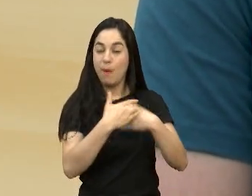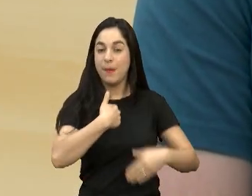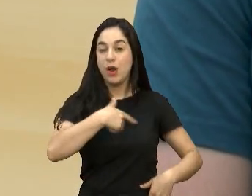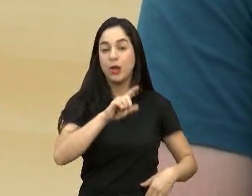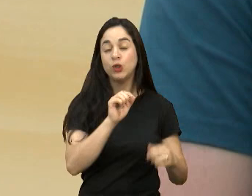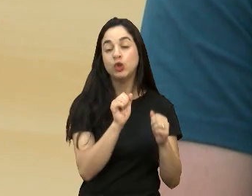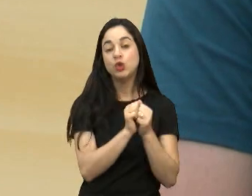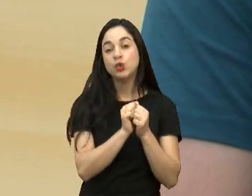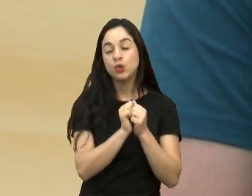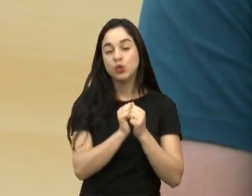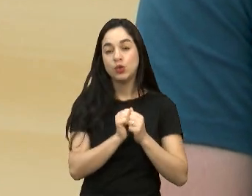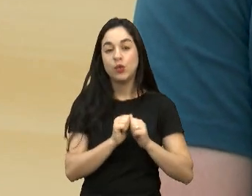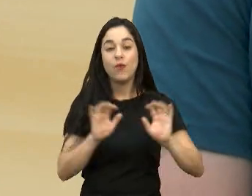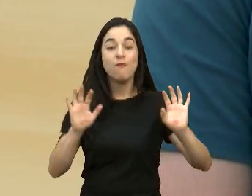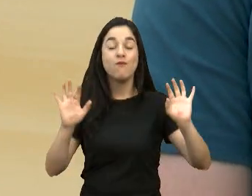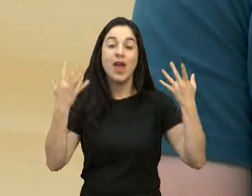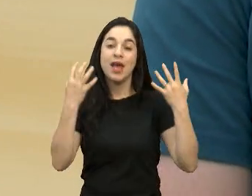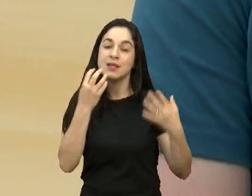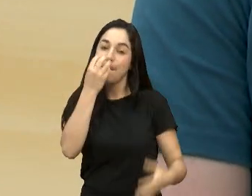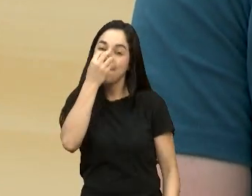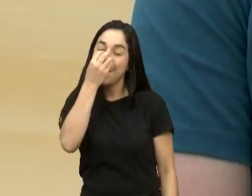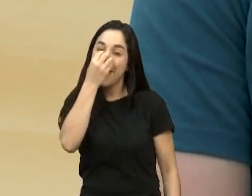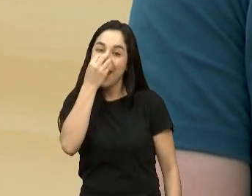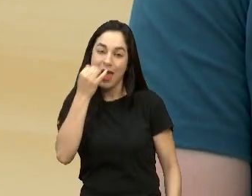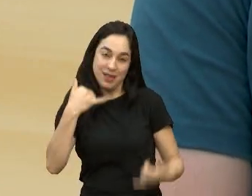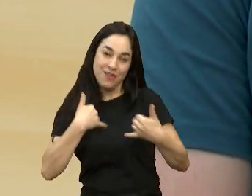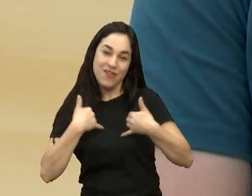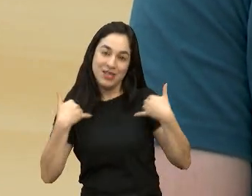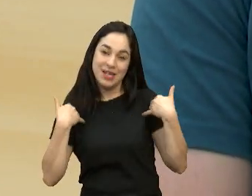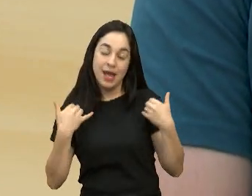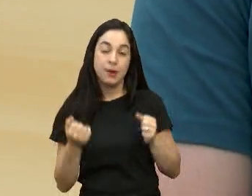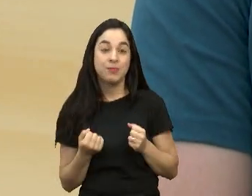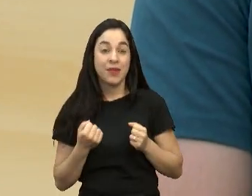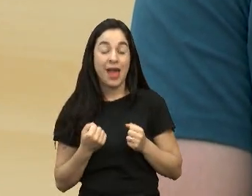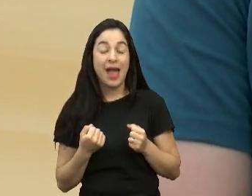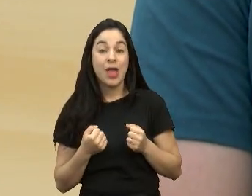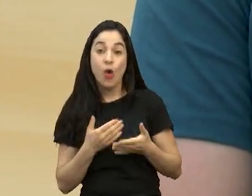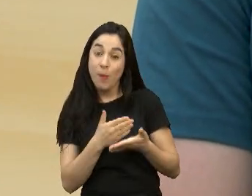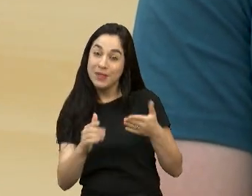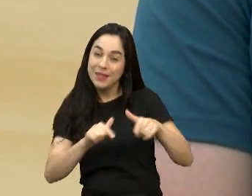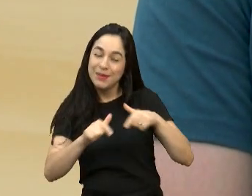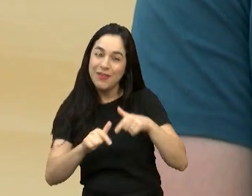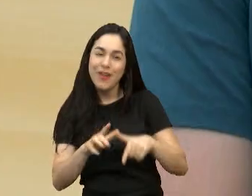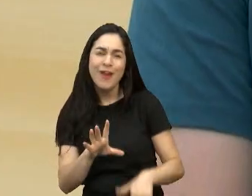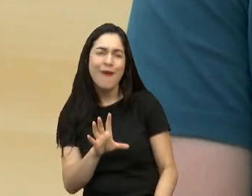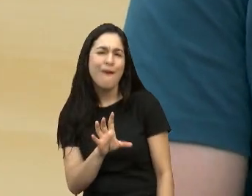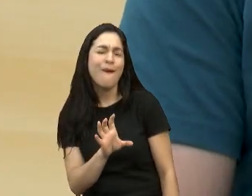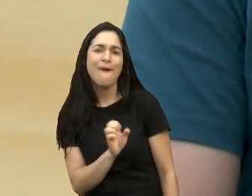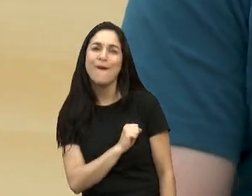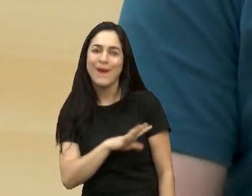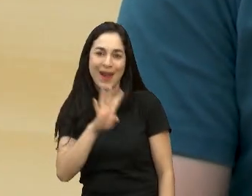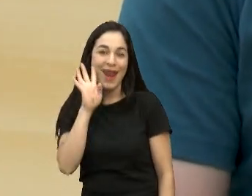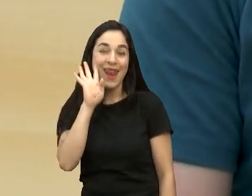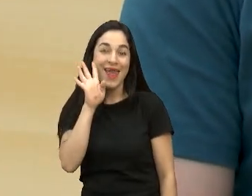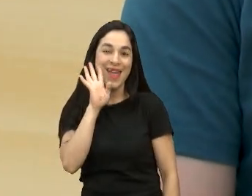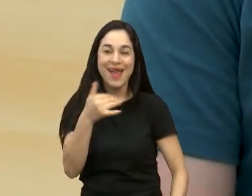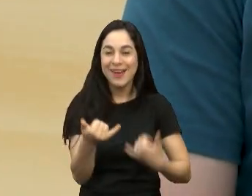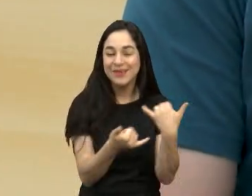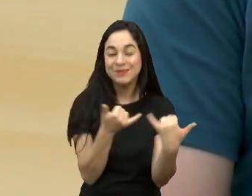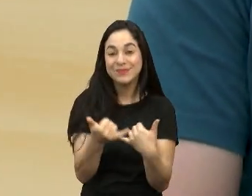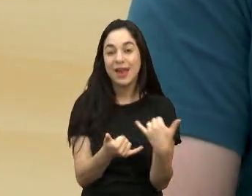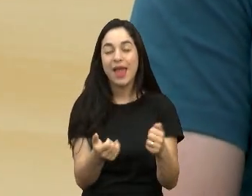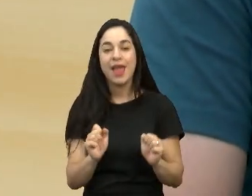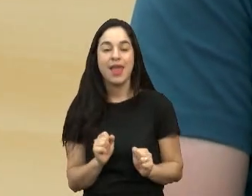ele, de palhaço. E eu comecei a trabalhar e peguei gosto. Falei, nossa, deve ser divertido fazer isso e tal. E o tempo foi passando,